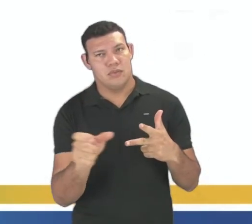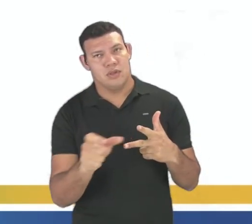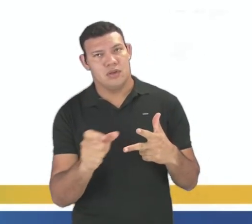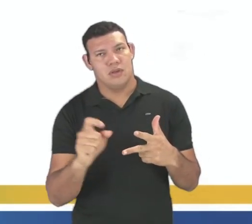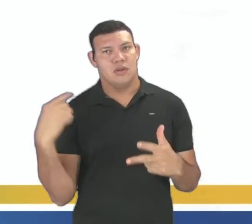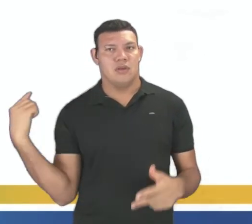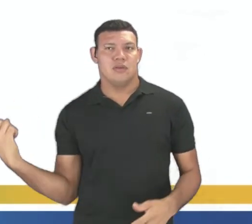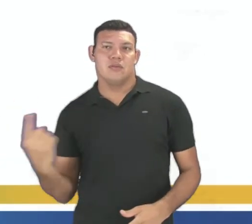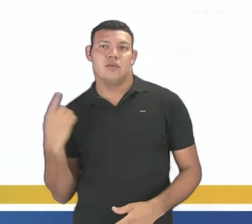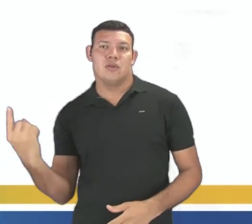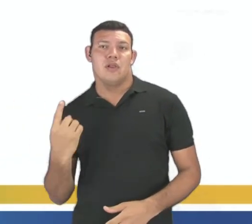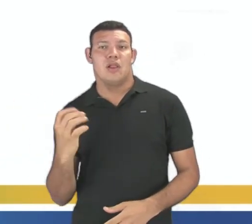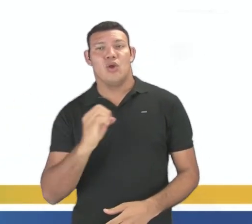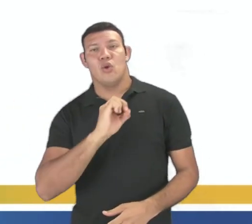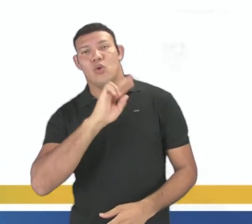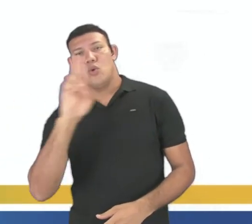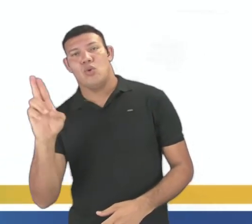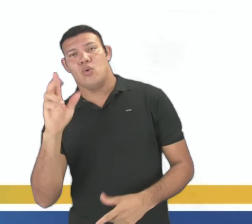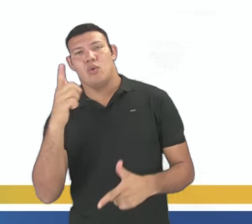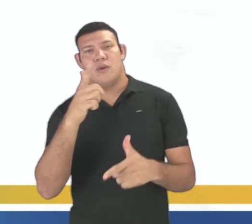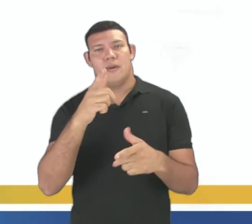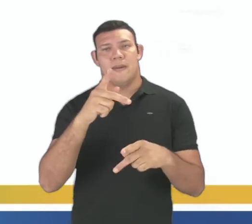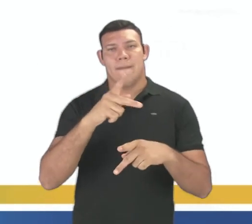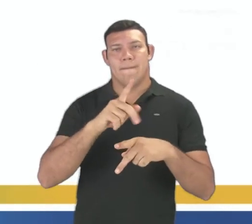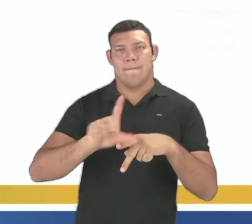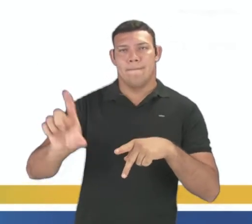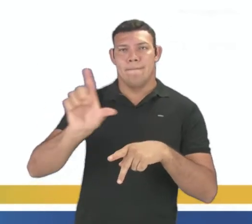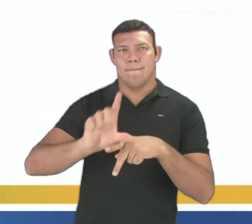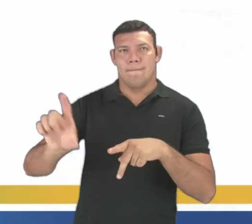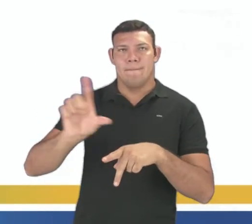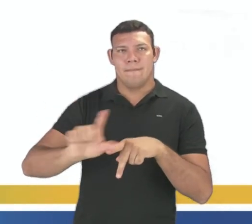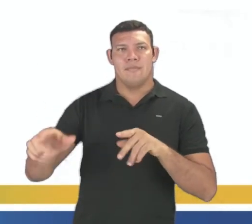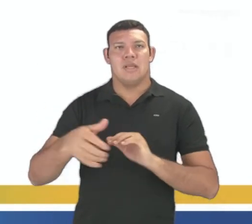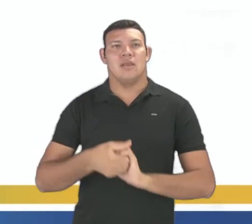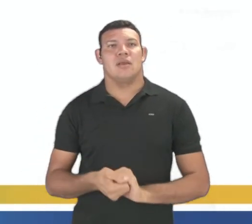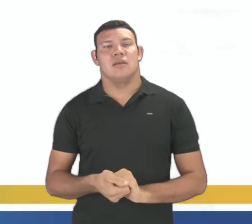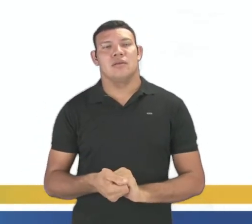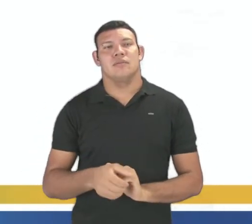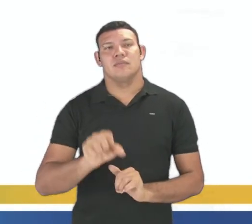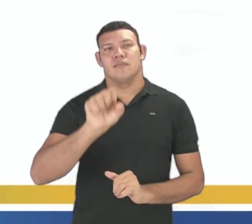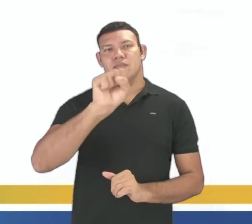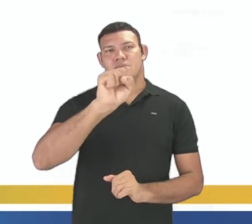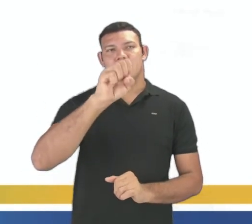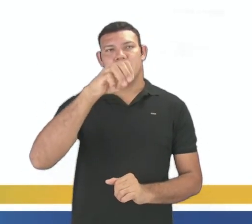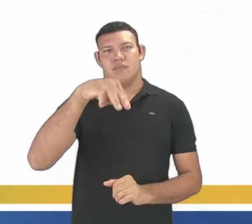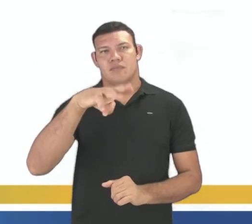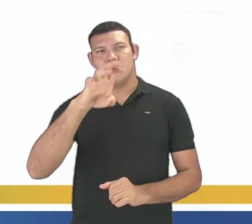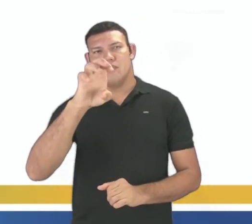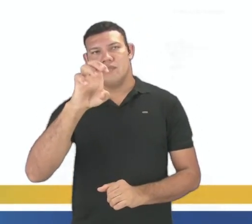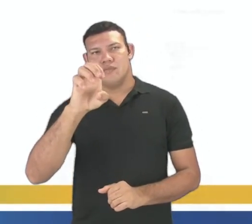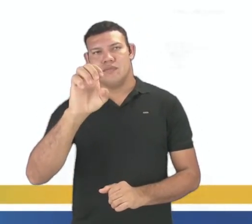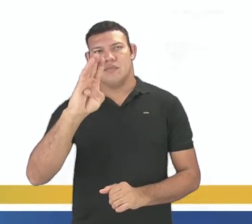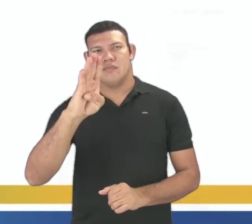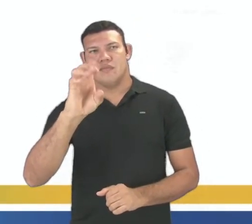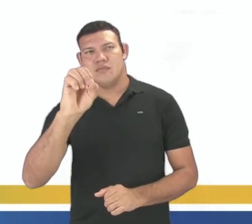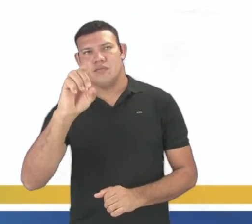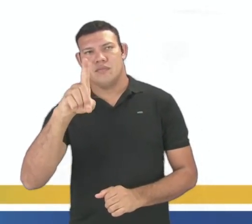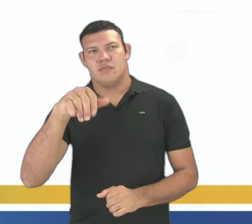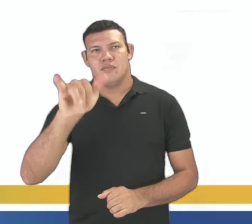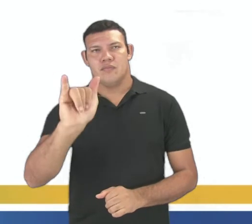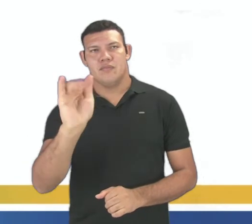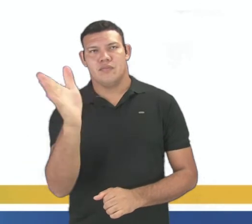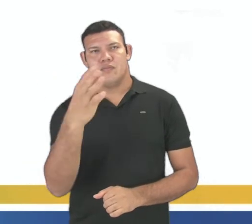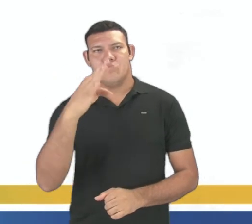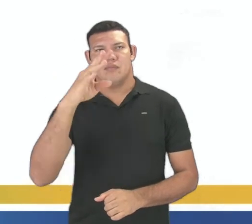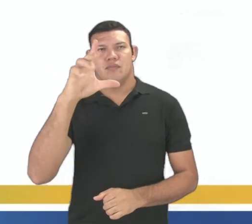singular. Ok? Um exemplo, everybody hates Chris. O hate está conjugado na terceira pessoa, mesmo sendo